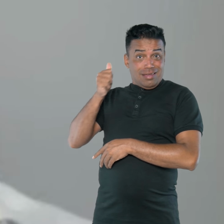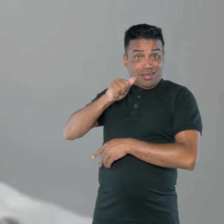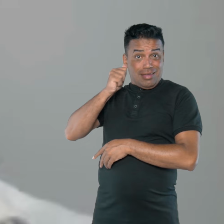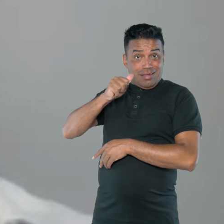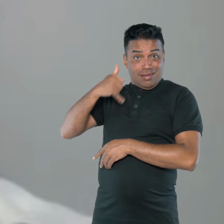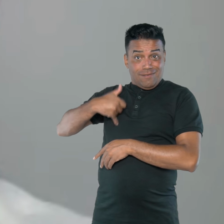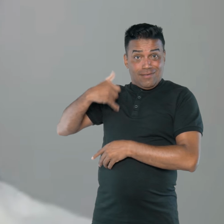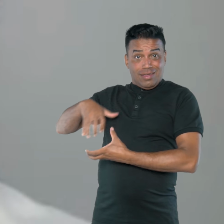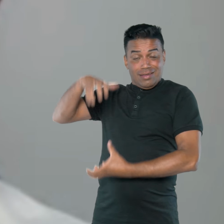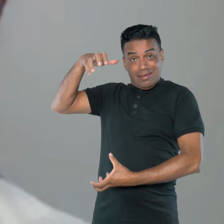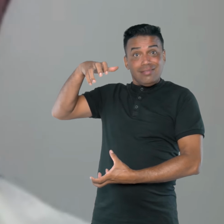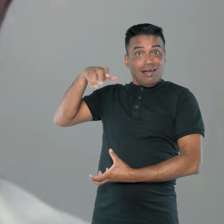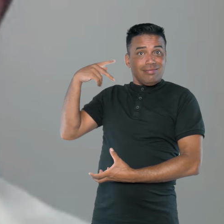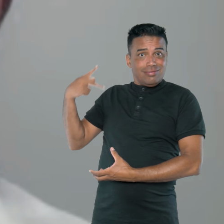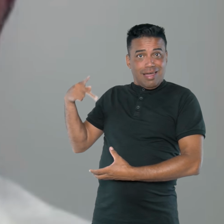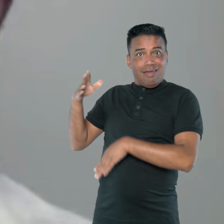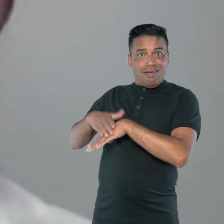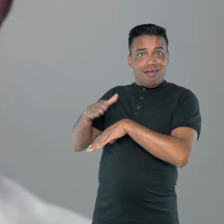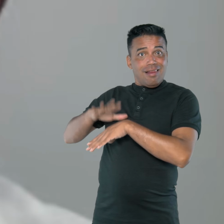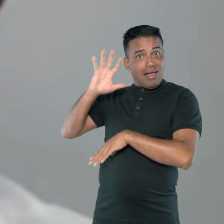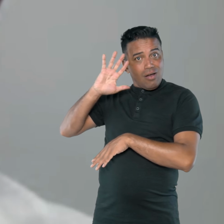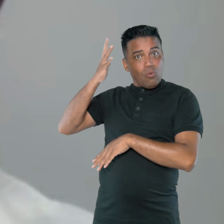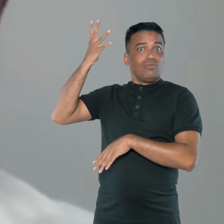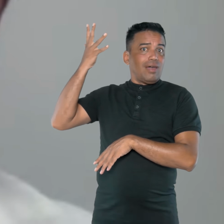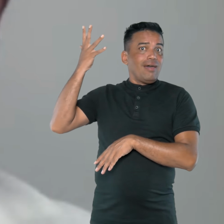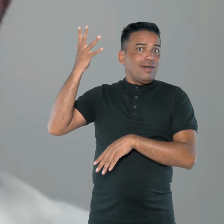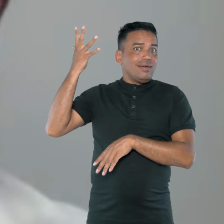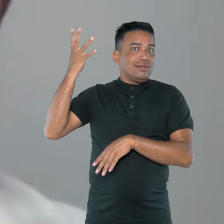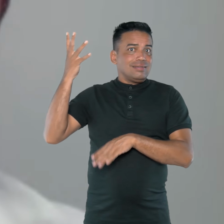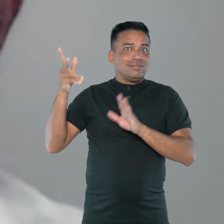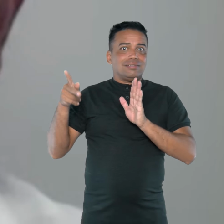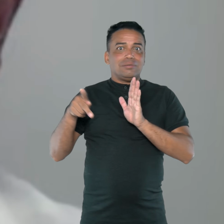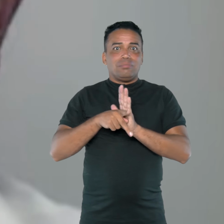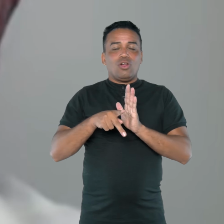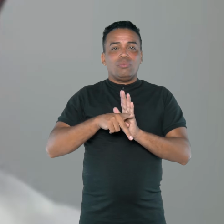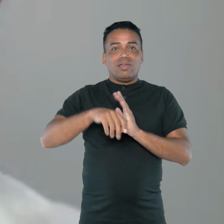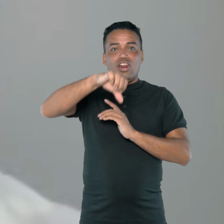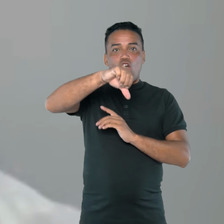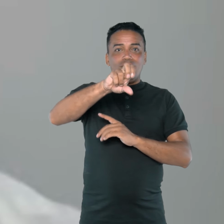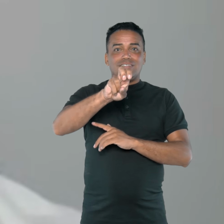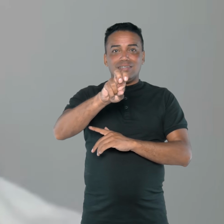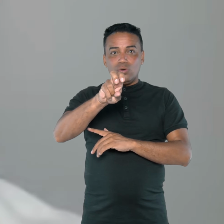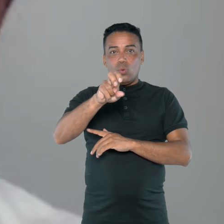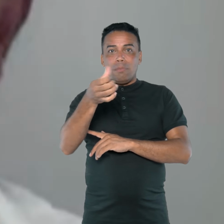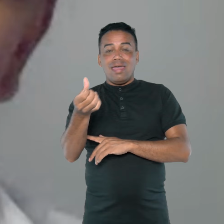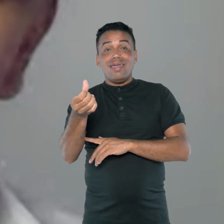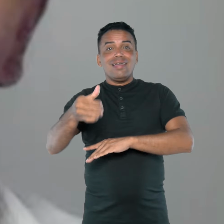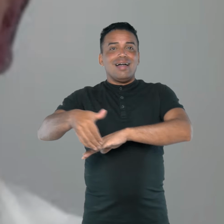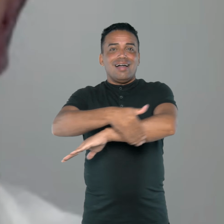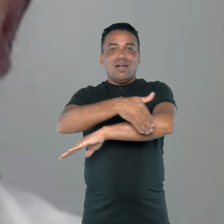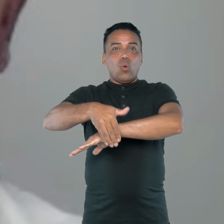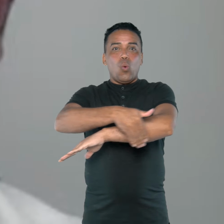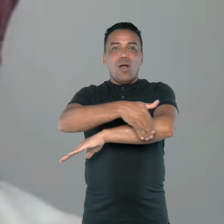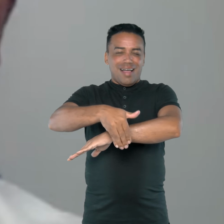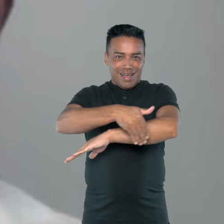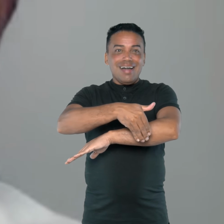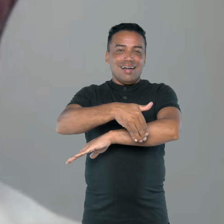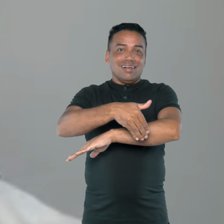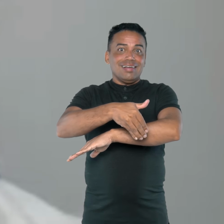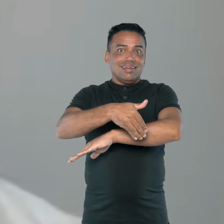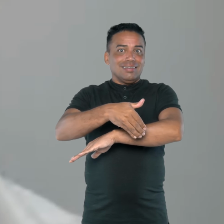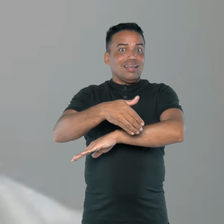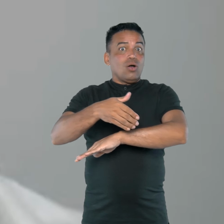que acontece no final do Aclimação 956, né? Que é o endereço e que a gente vê de fato para